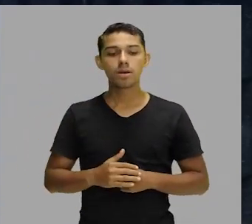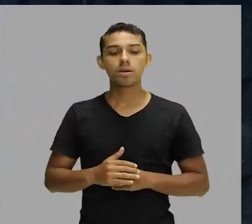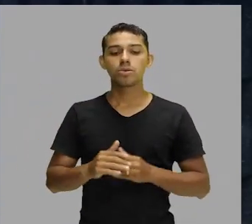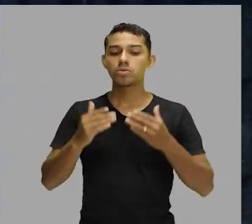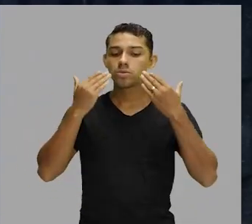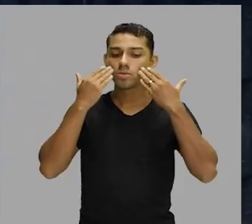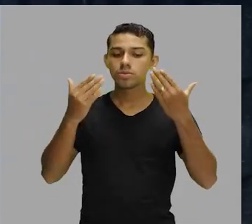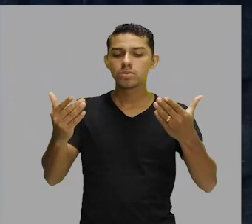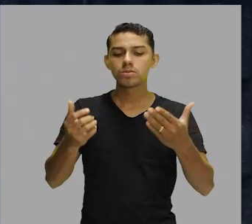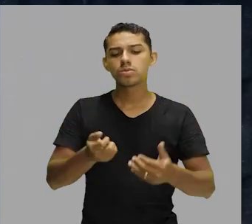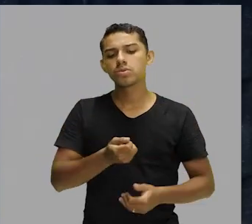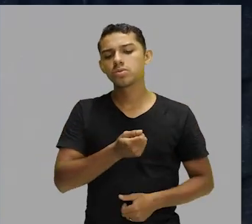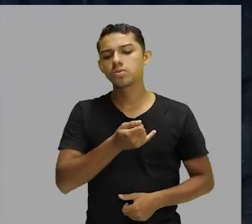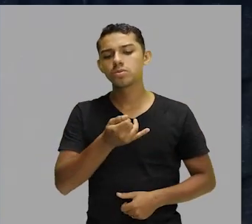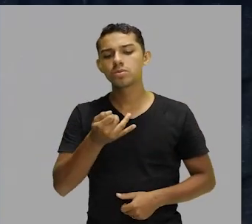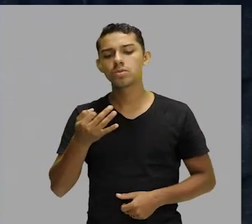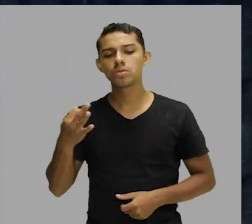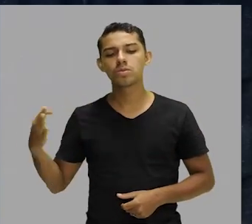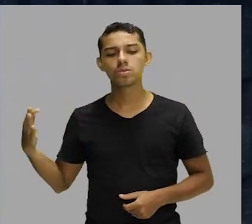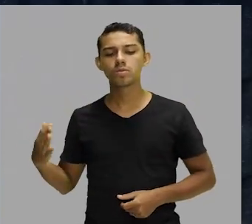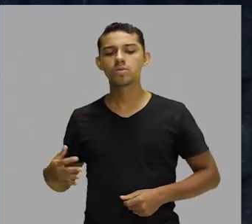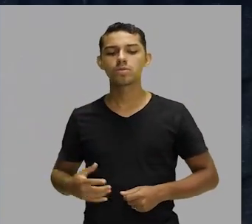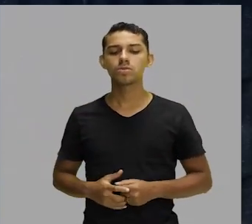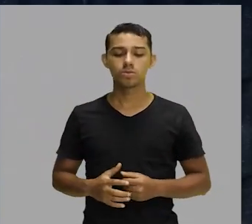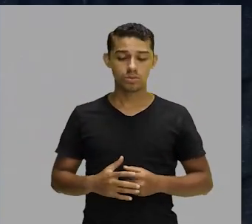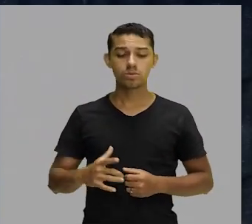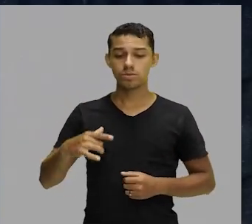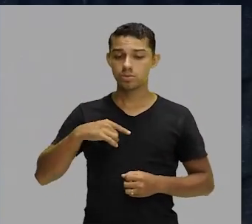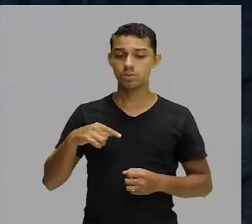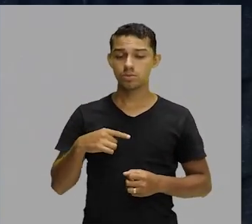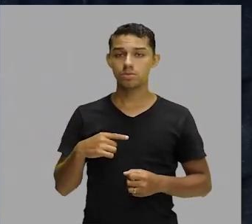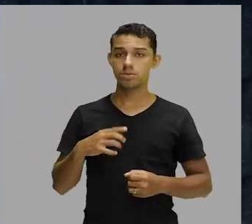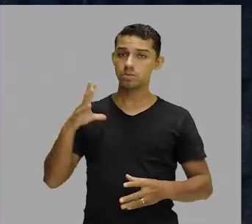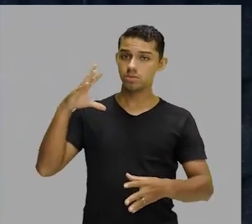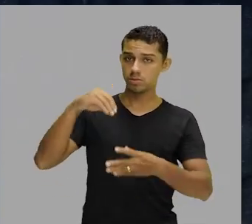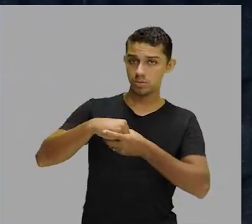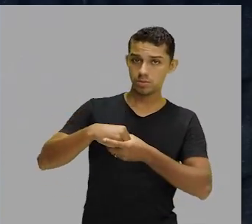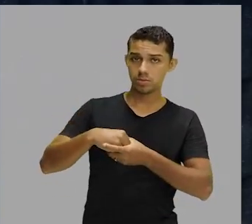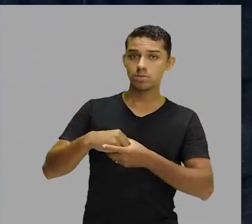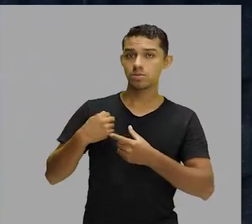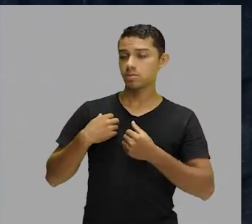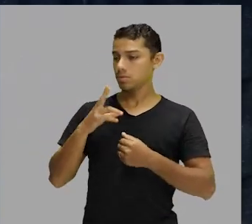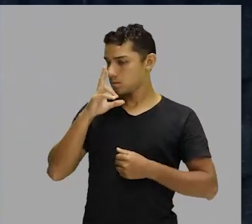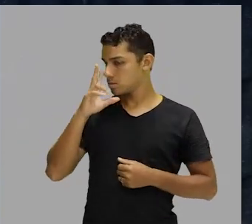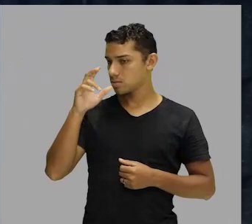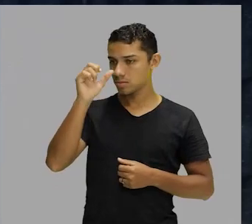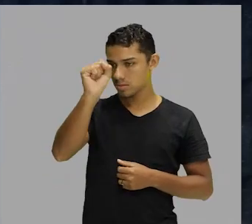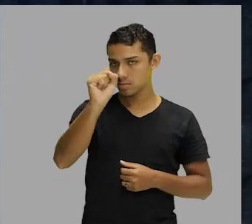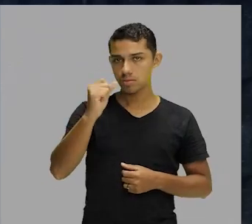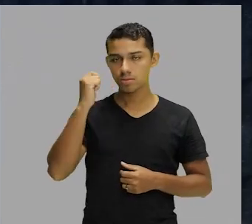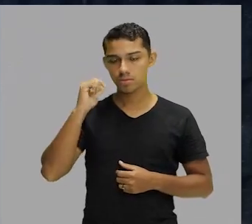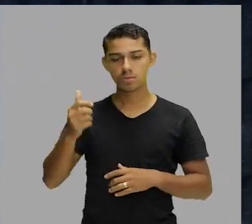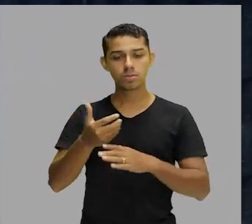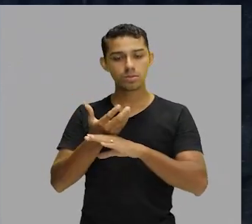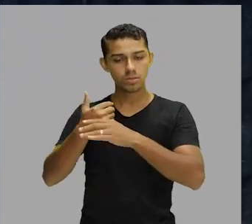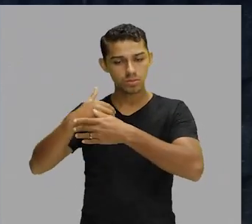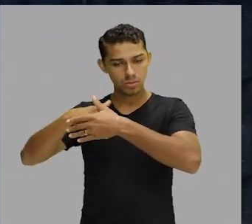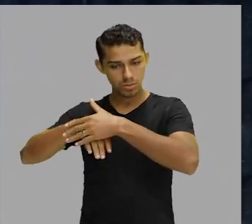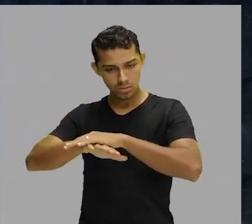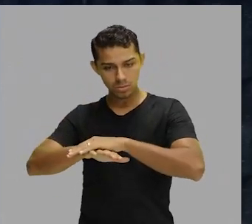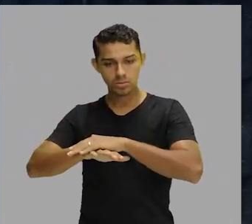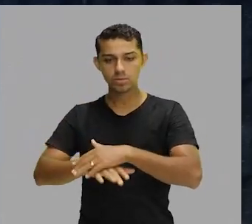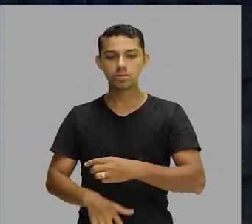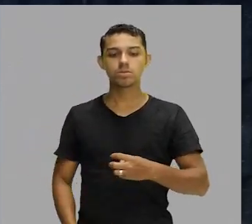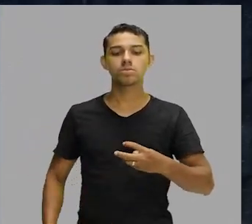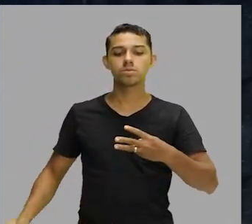a quantidade de energia química que está ali potencialmente armazenada em cada